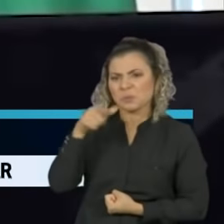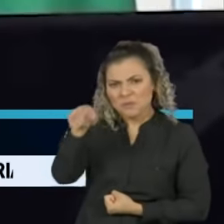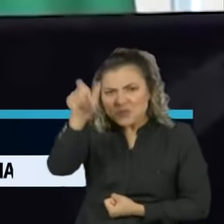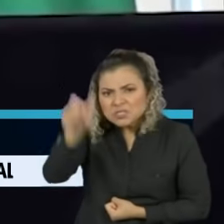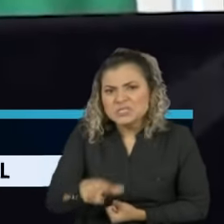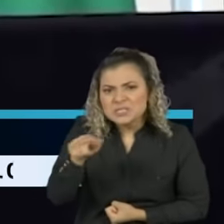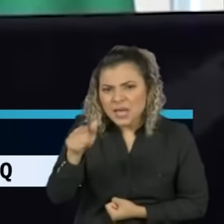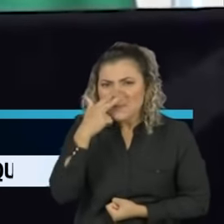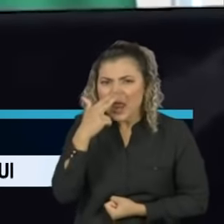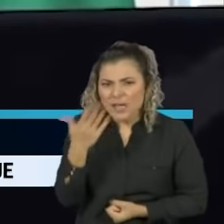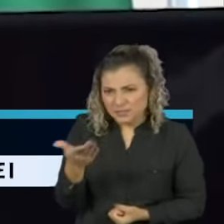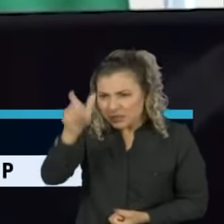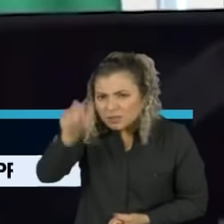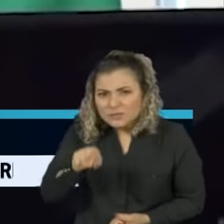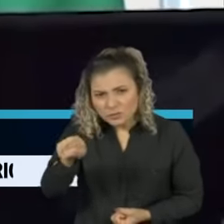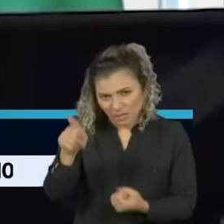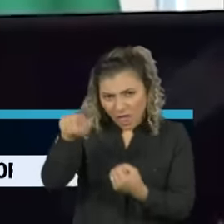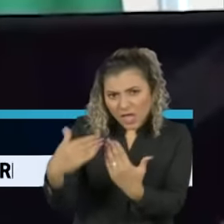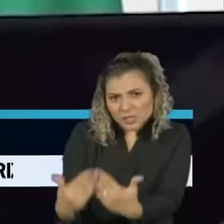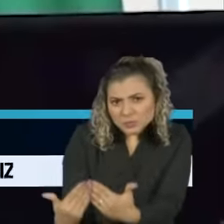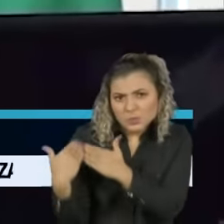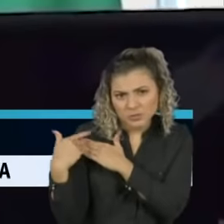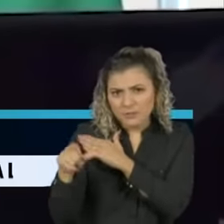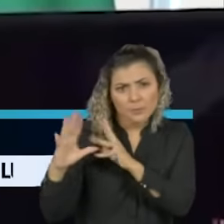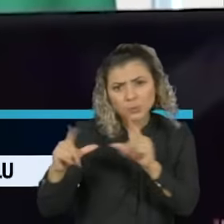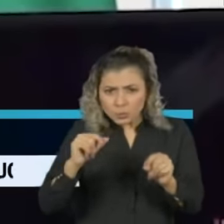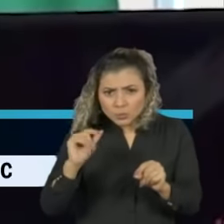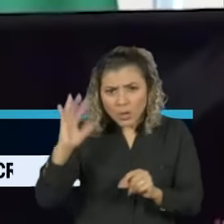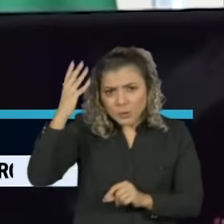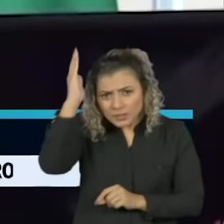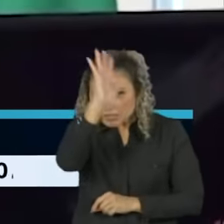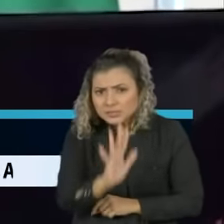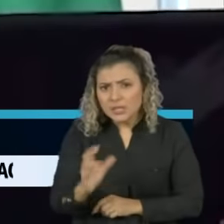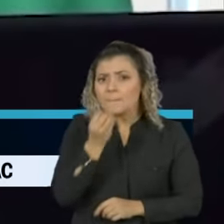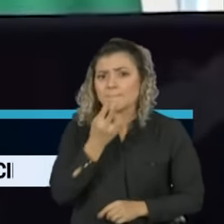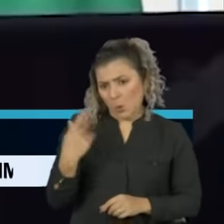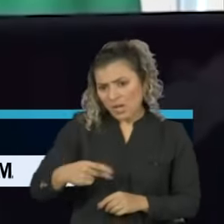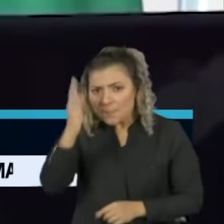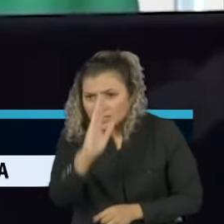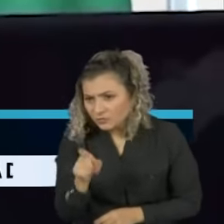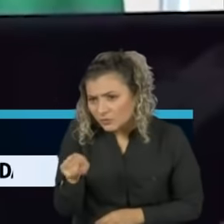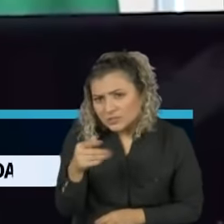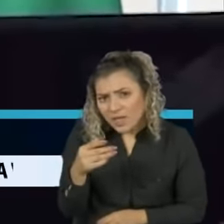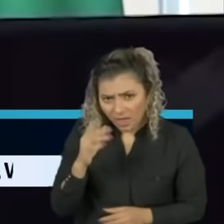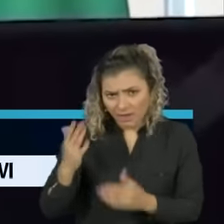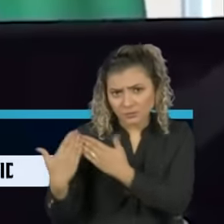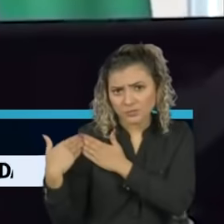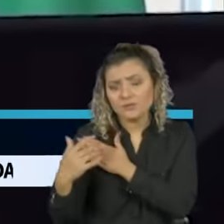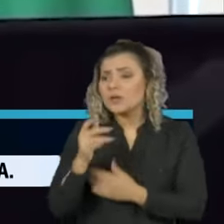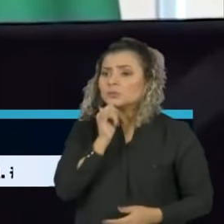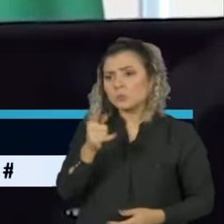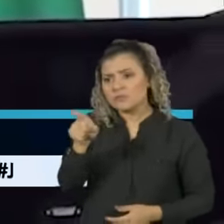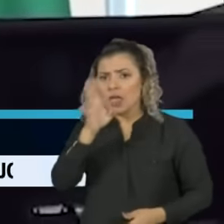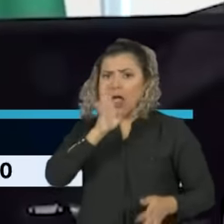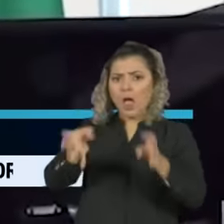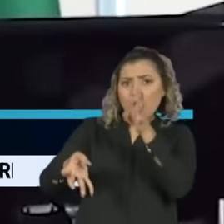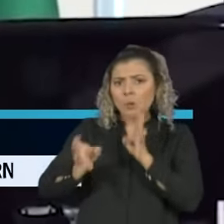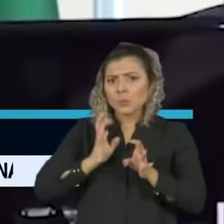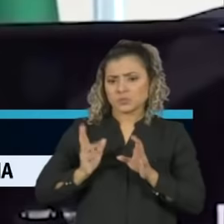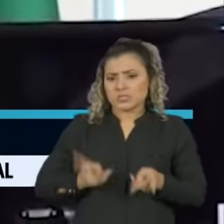Excelência fosse o responsável por tudo que acontece de bom no Brasil e acusa levianamente